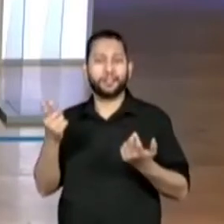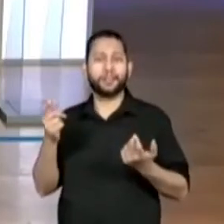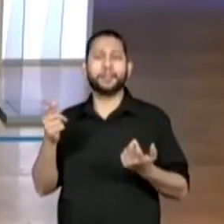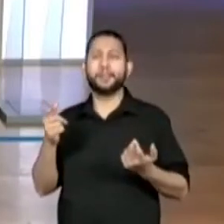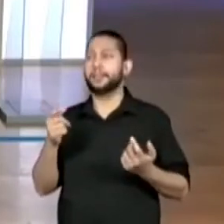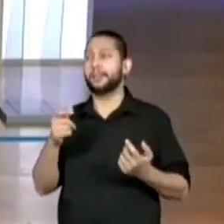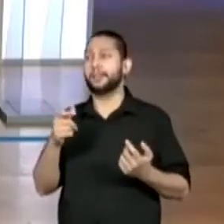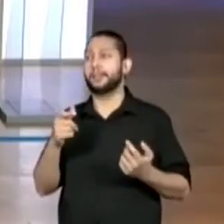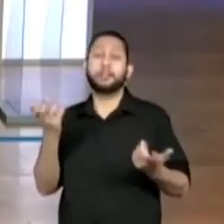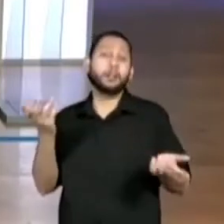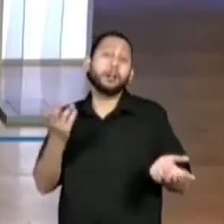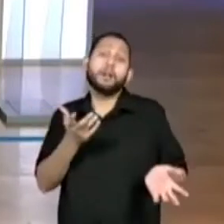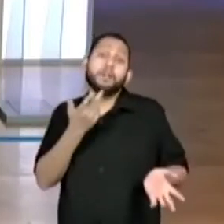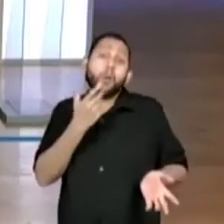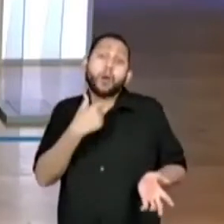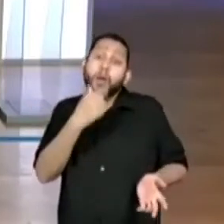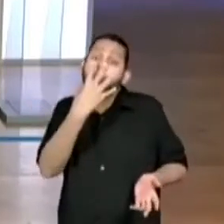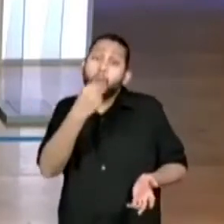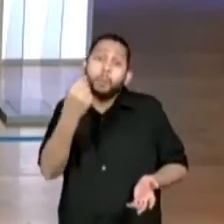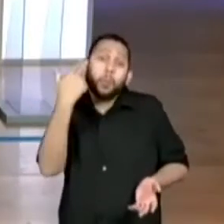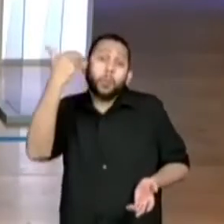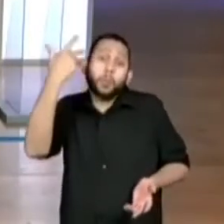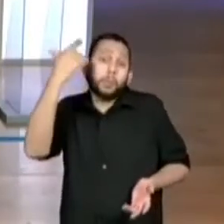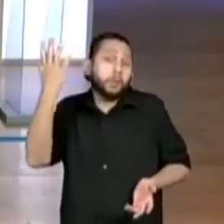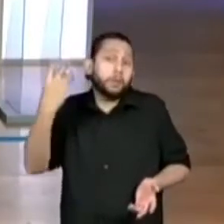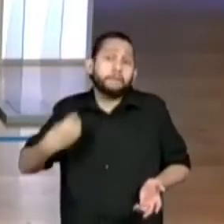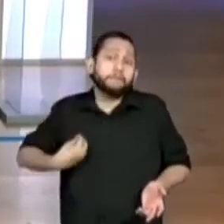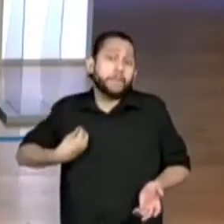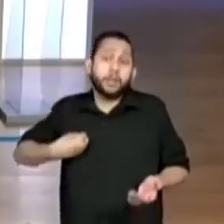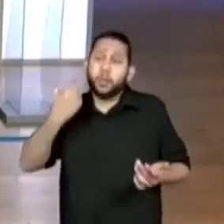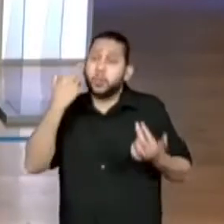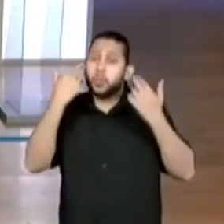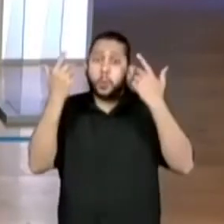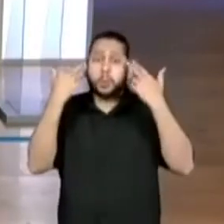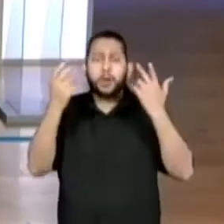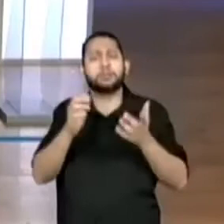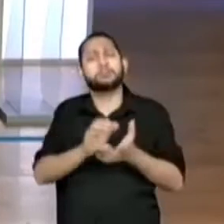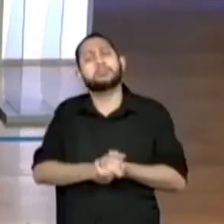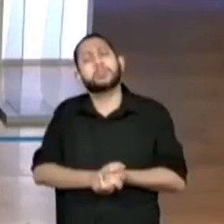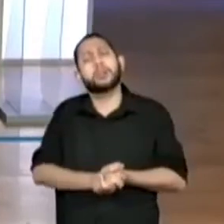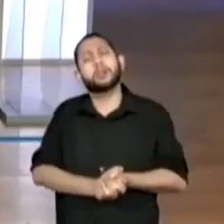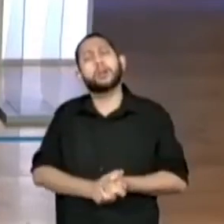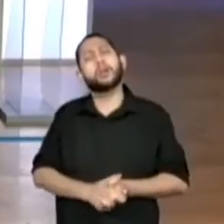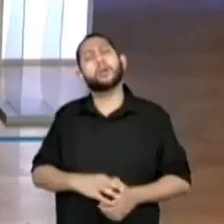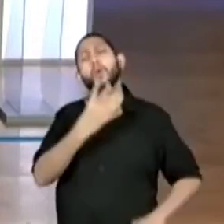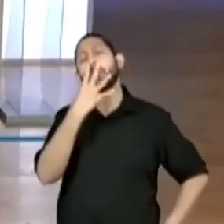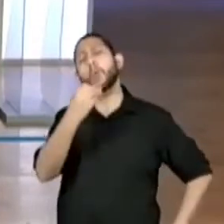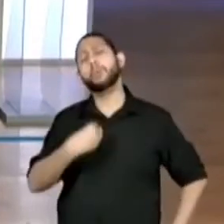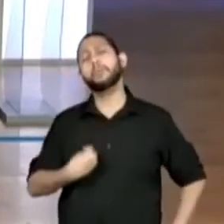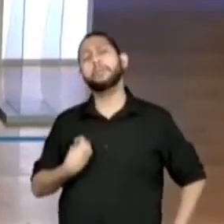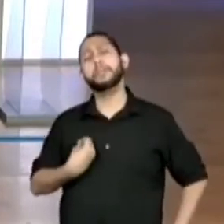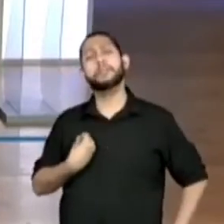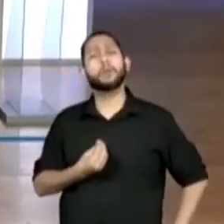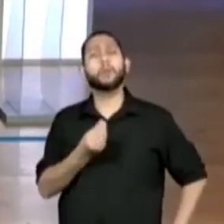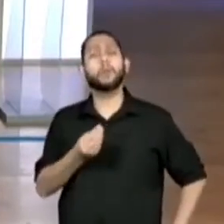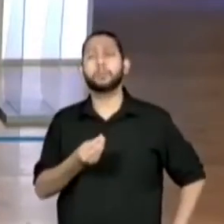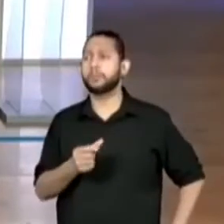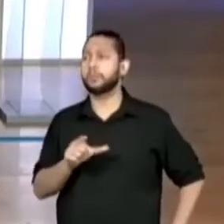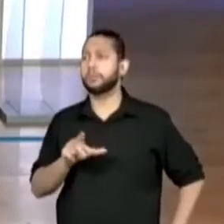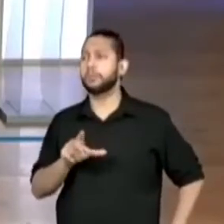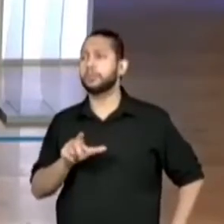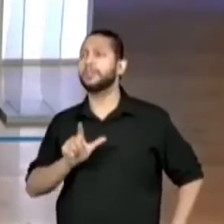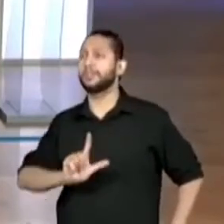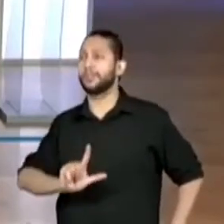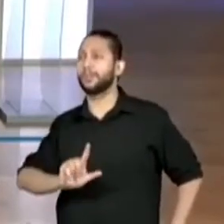lobo normal fazendo coisas normais. Quais será que são as coisas normais de um lobo? O que um lobo faz, Lucas? É Lucas? É.